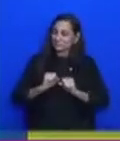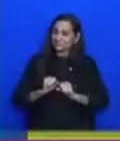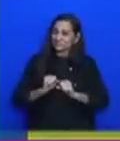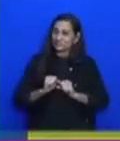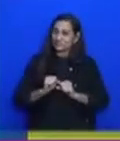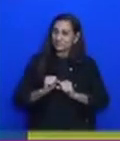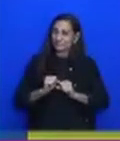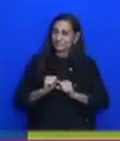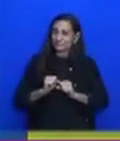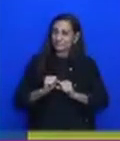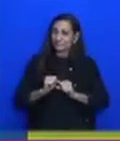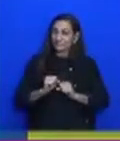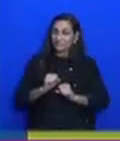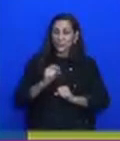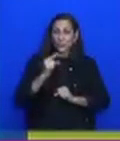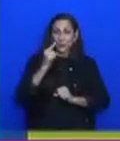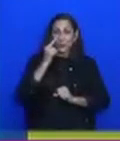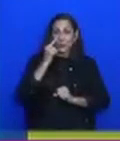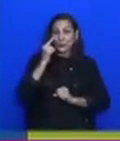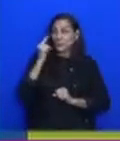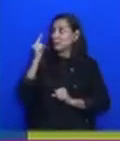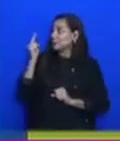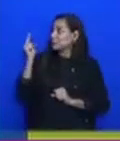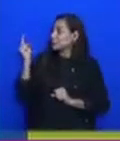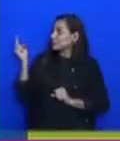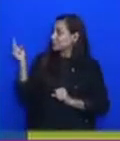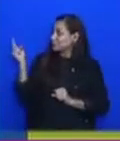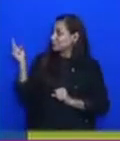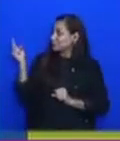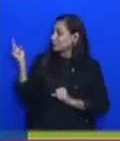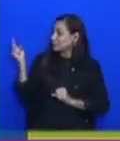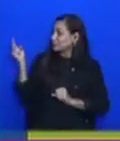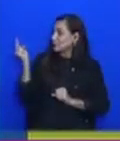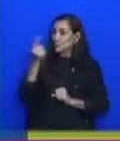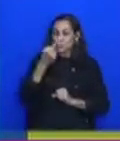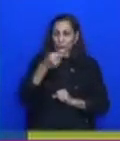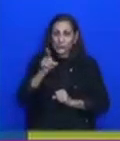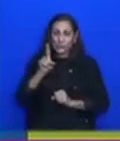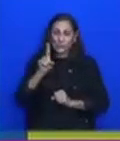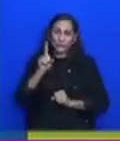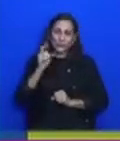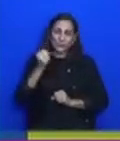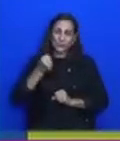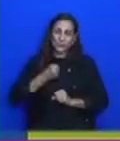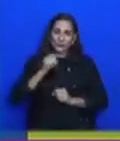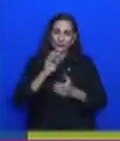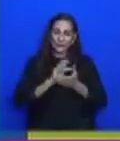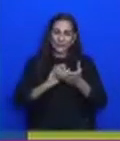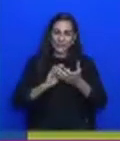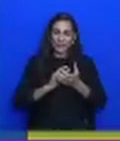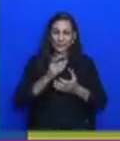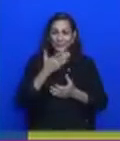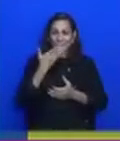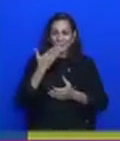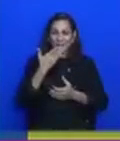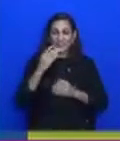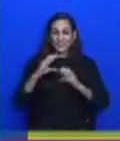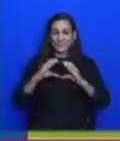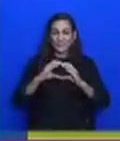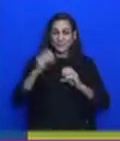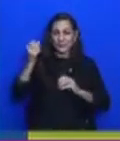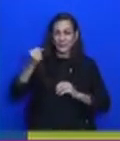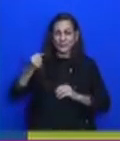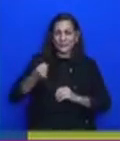agora. O 15º e último número da Loto Fácil. Bola branca,